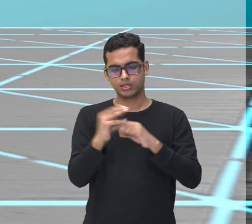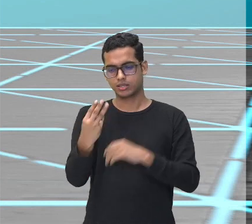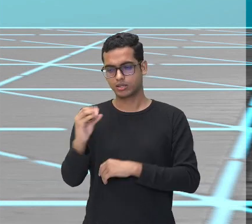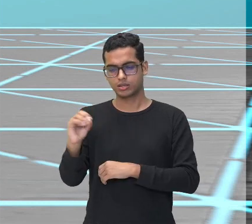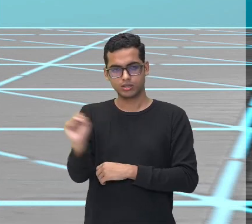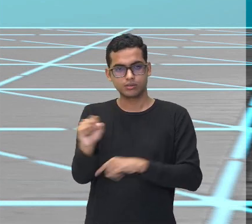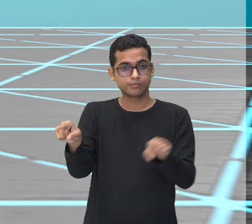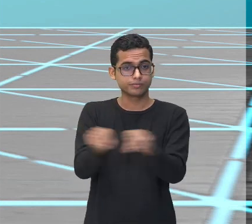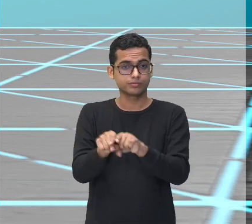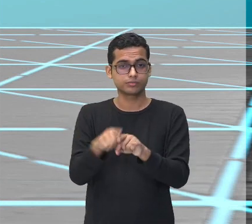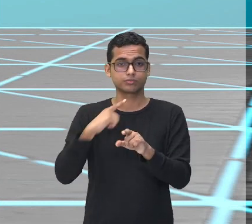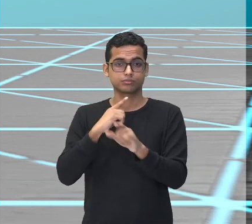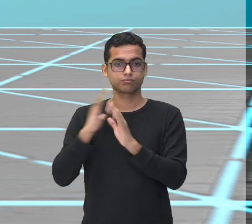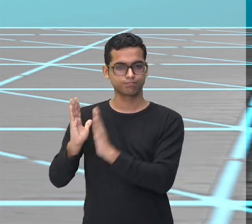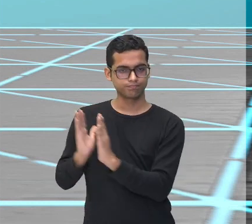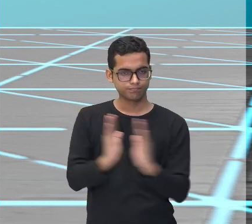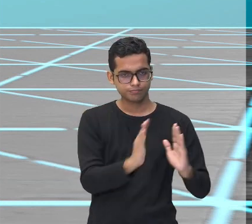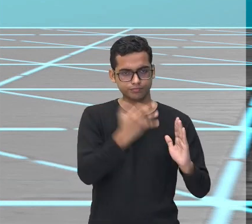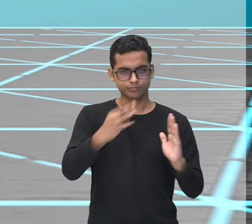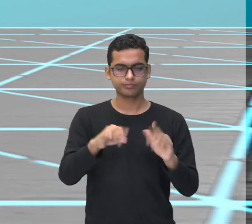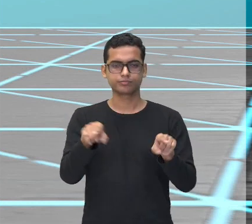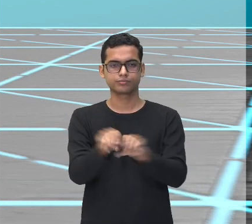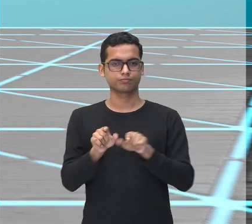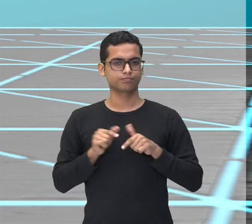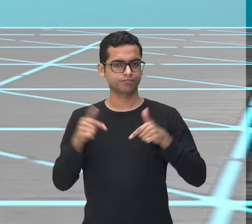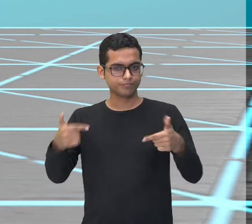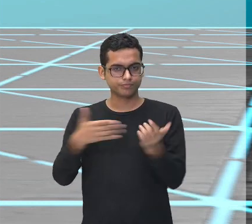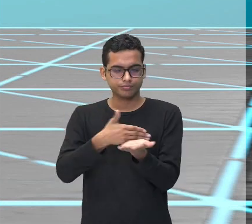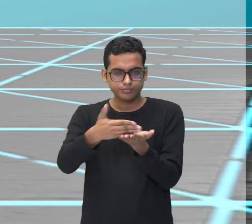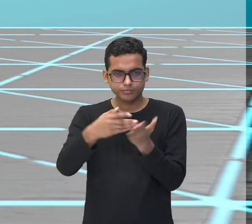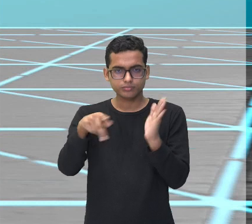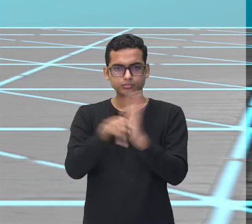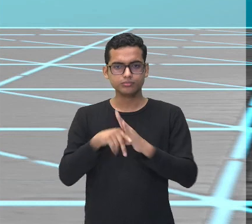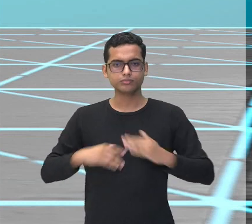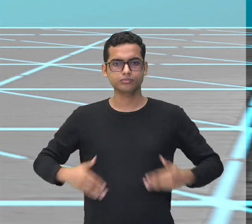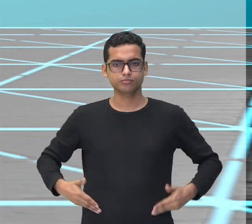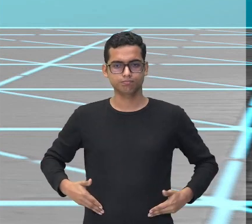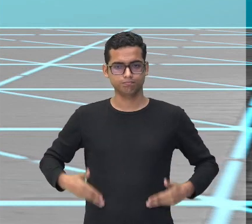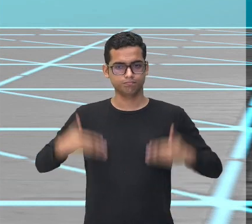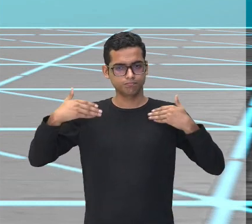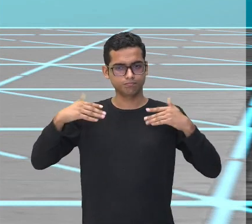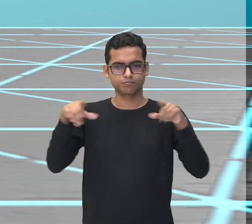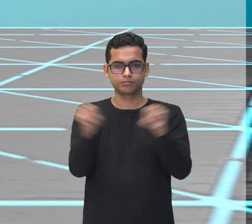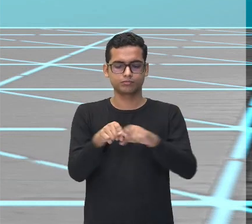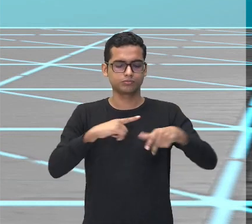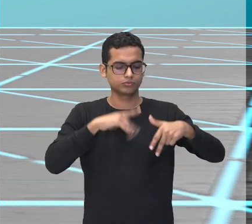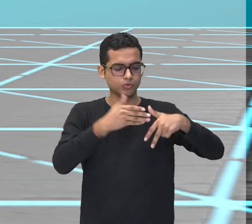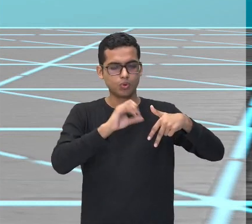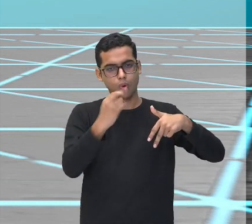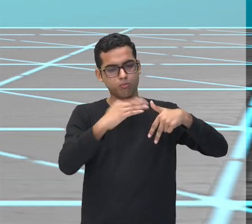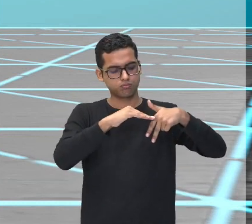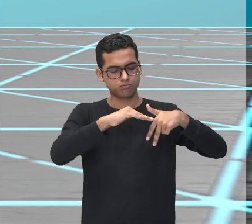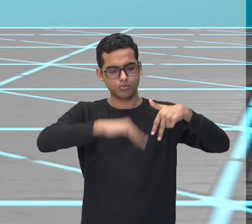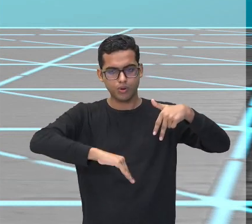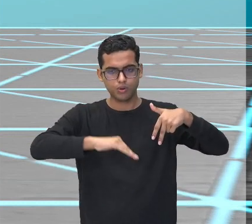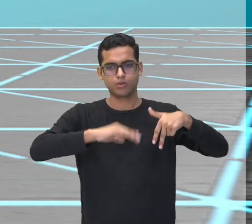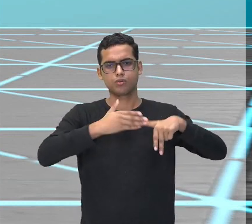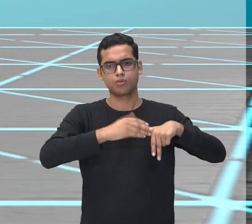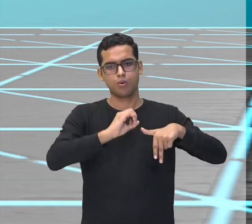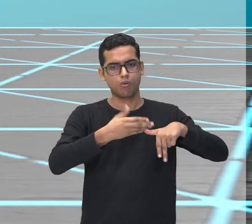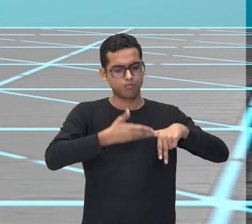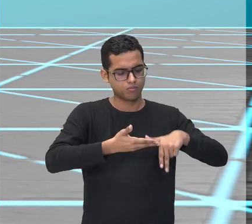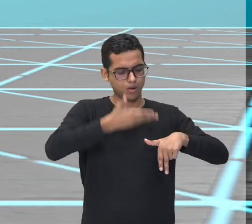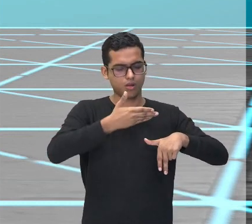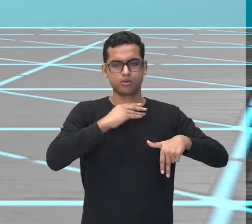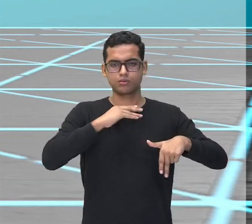de exercícios, começando ou dos membros superiores até os membros inferiores, ou então dos membros inferiores